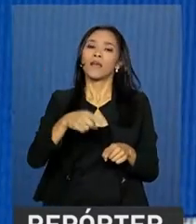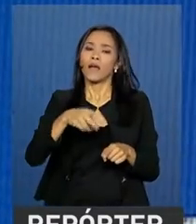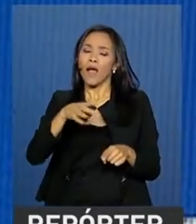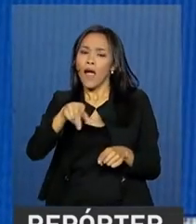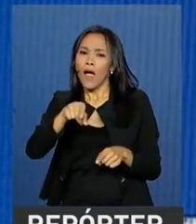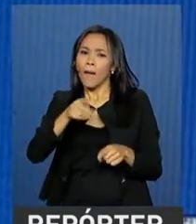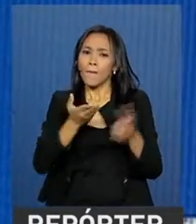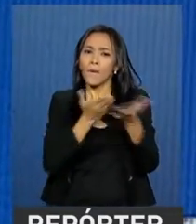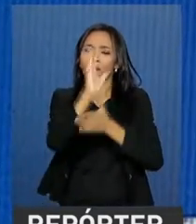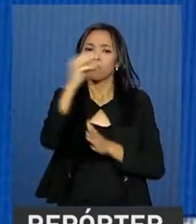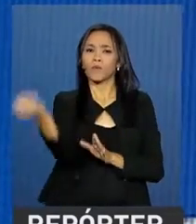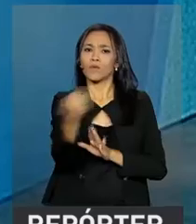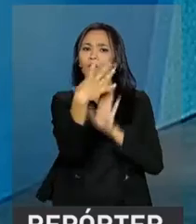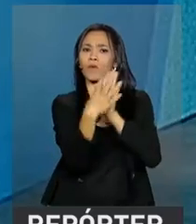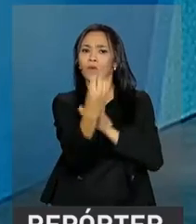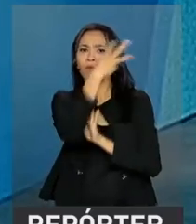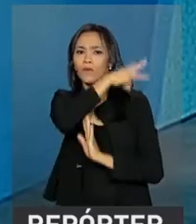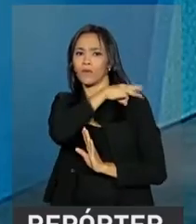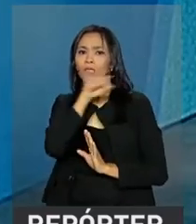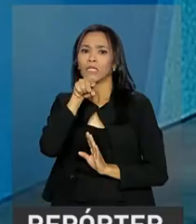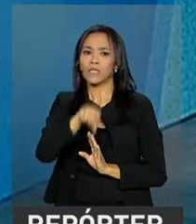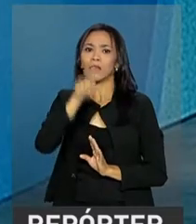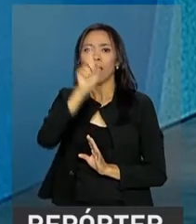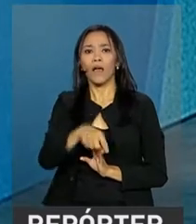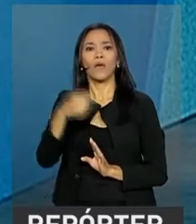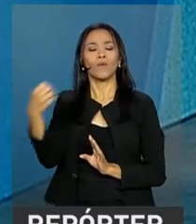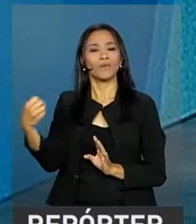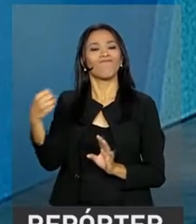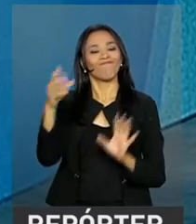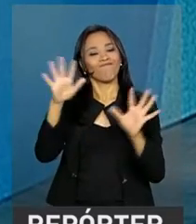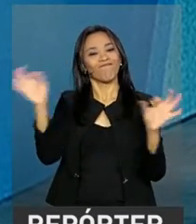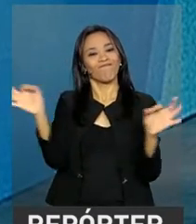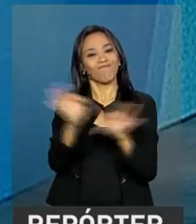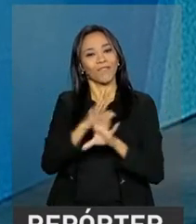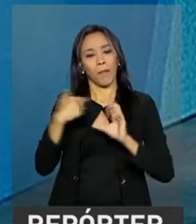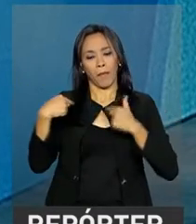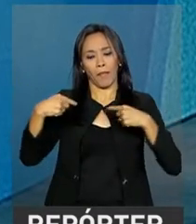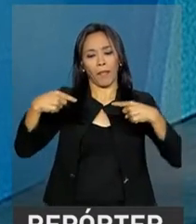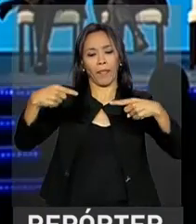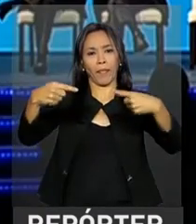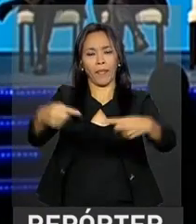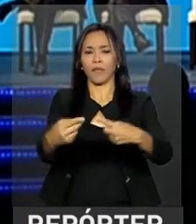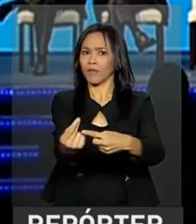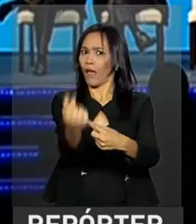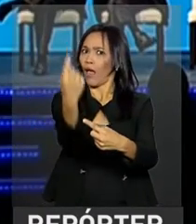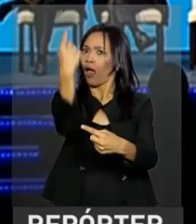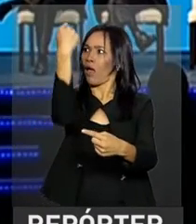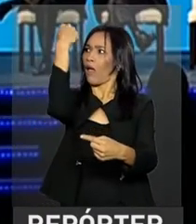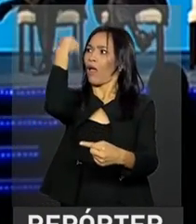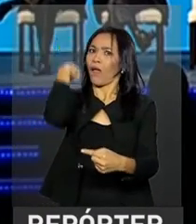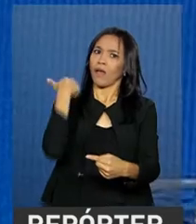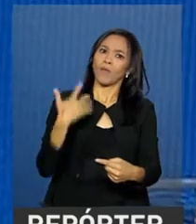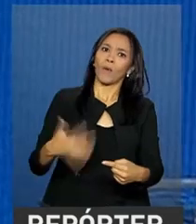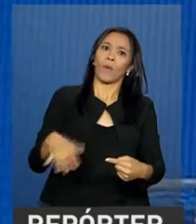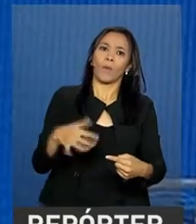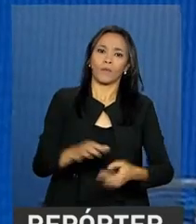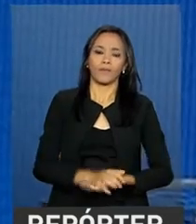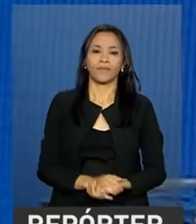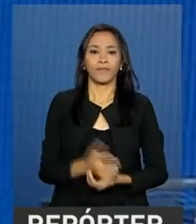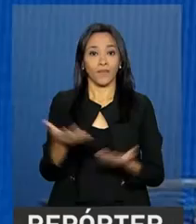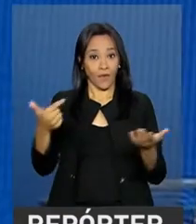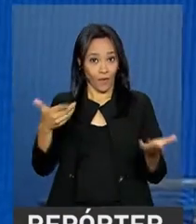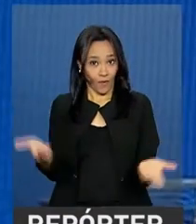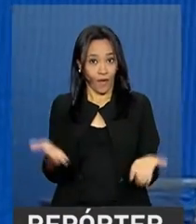da reforma do ensino médio conclui um longo ciclo de debates iniciado há tempos na educação quer comemorar